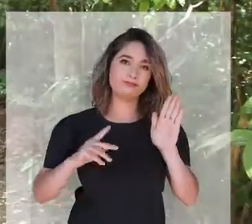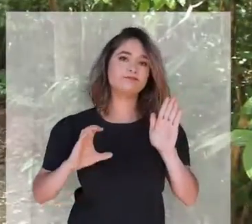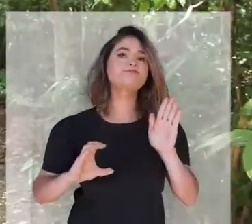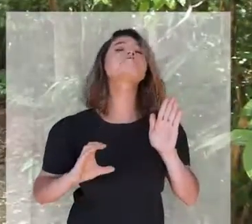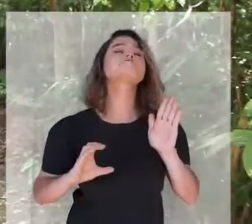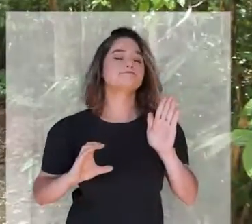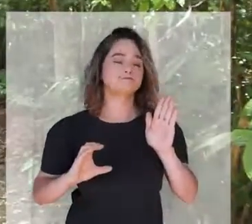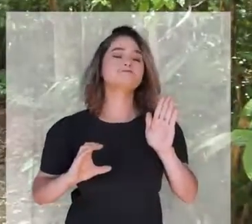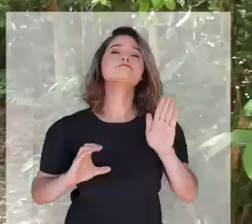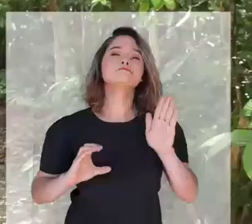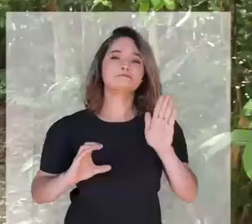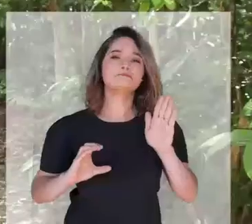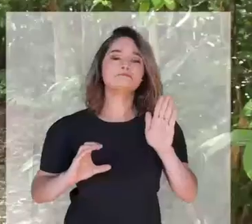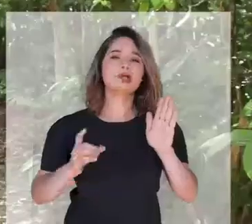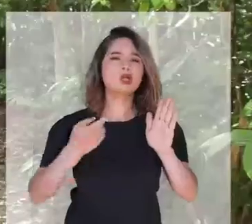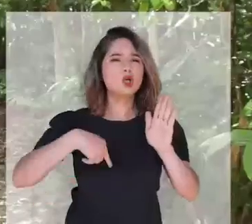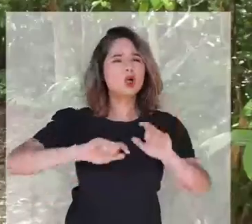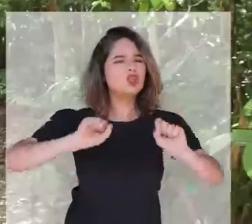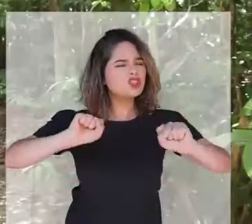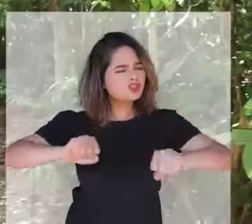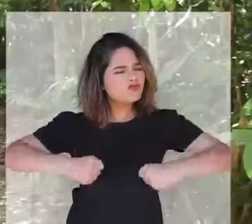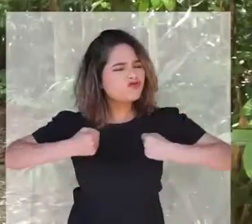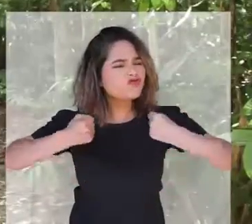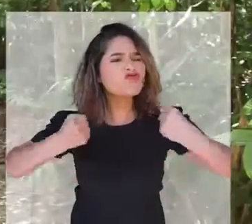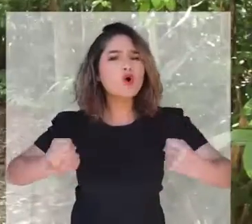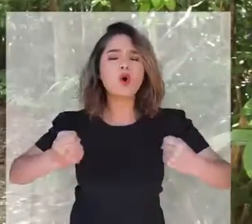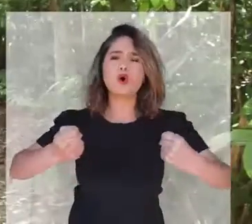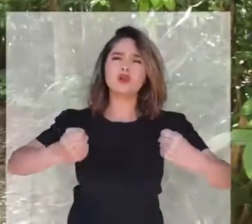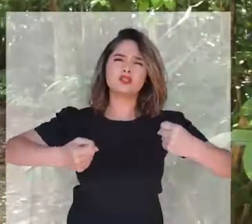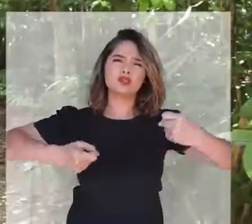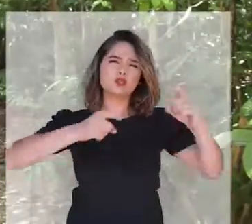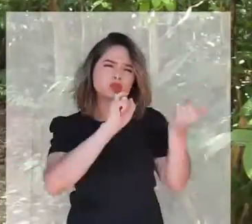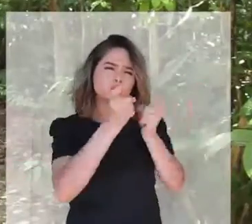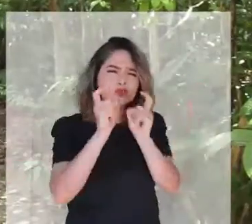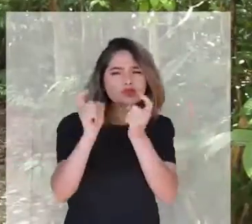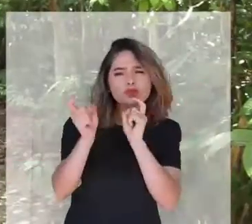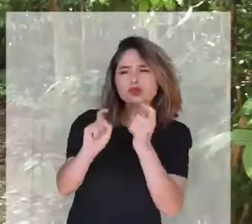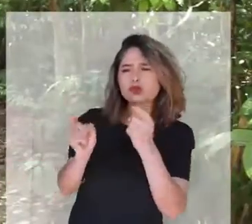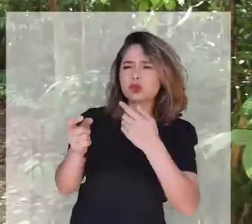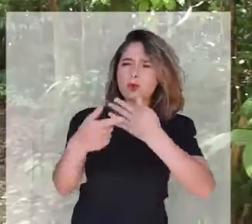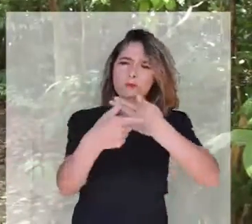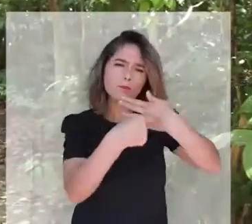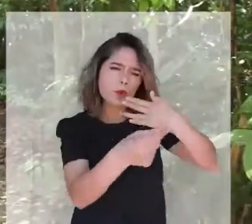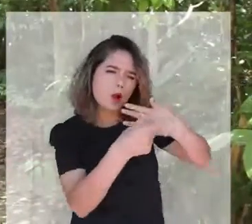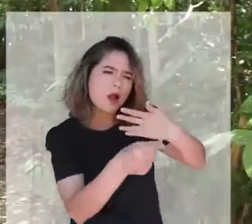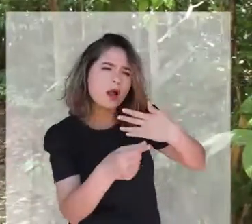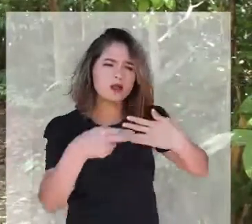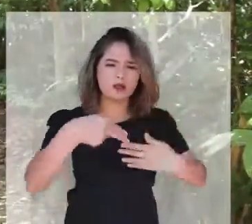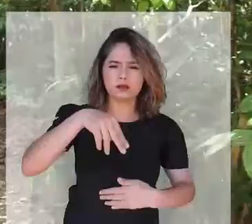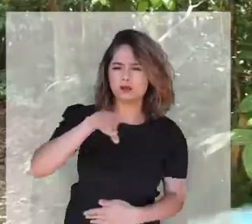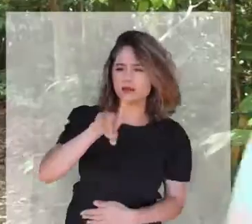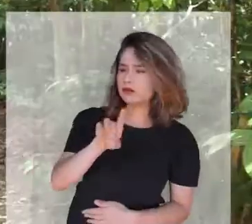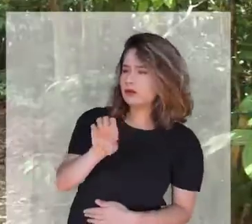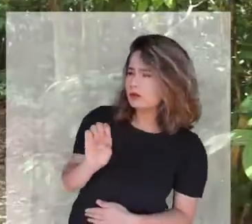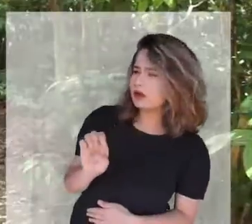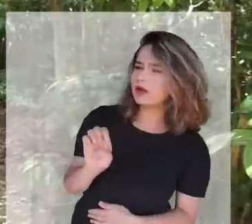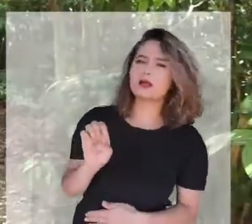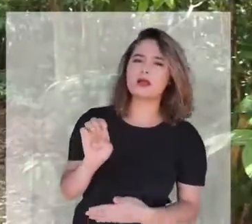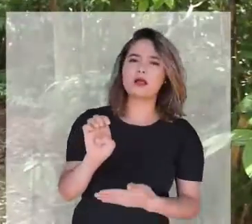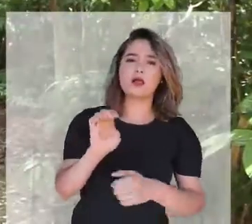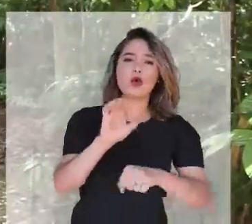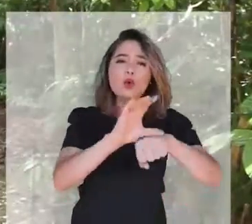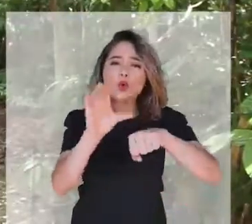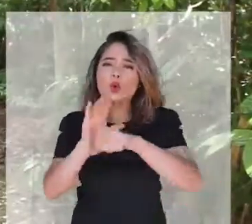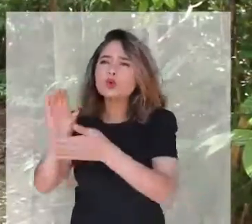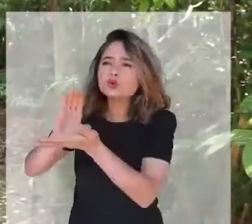com uma articulação com os núcleos docentes estruturantes e colegiados de curso, criar uma minuta, né,